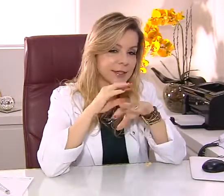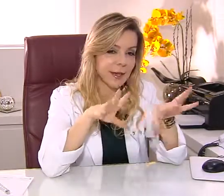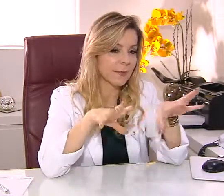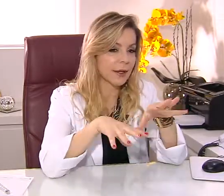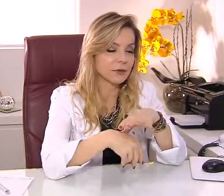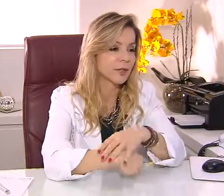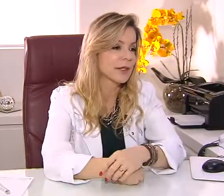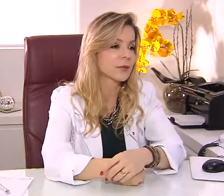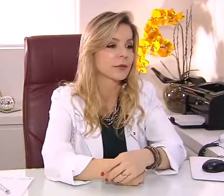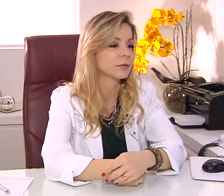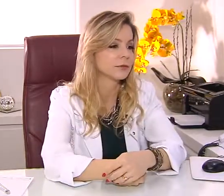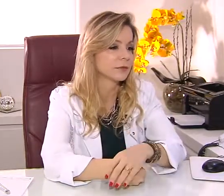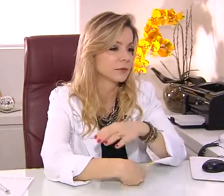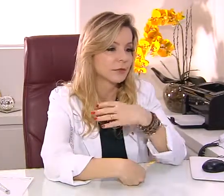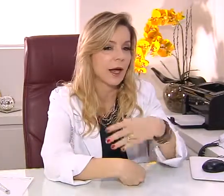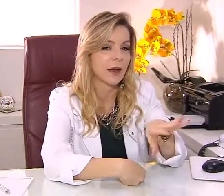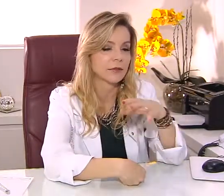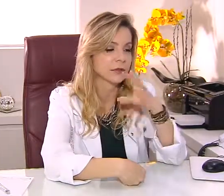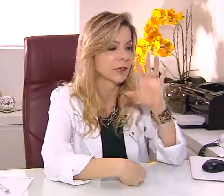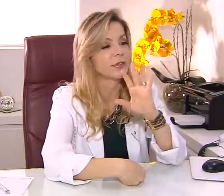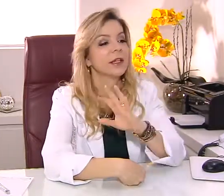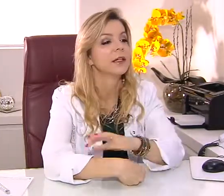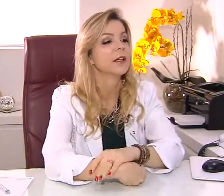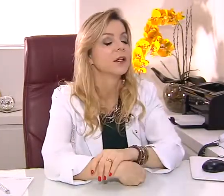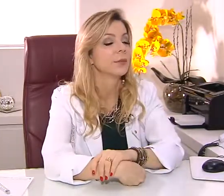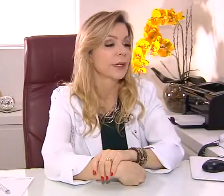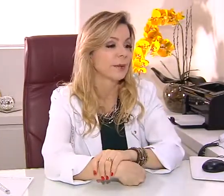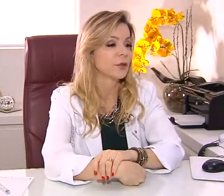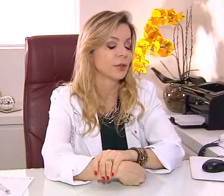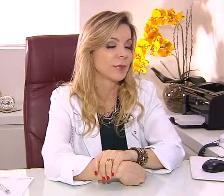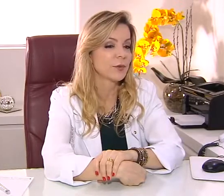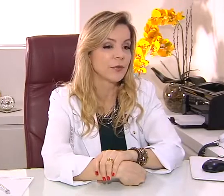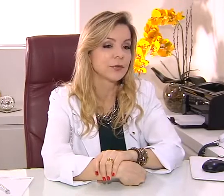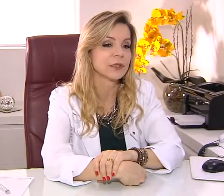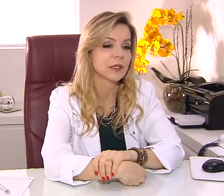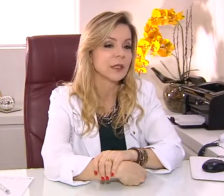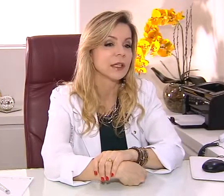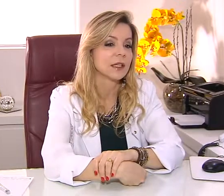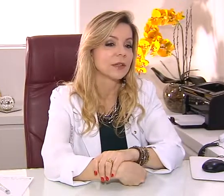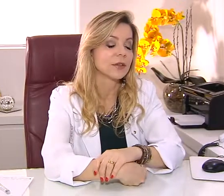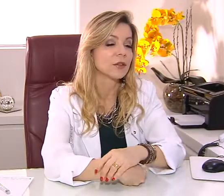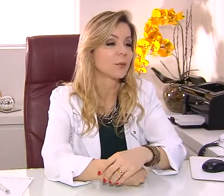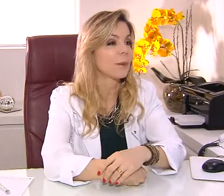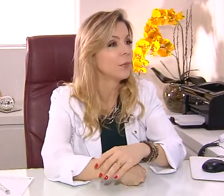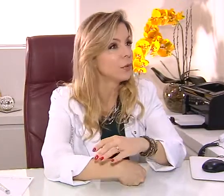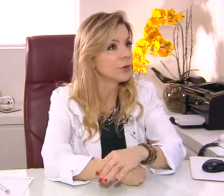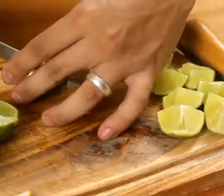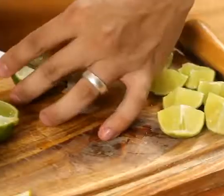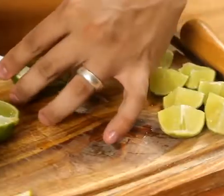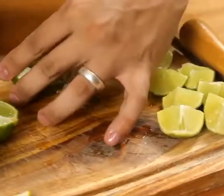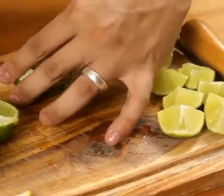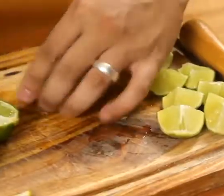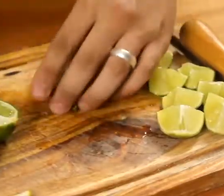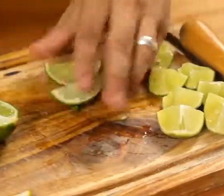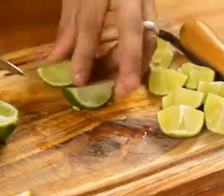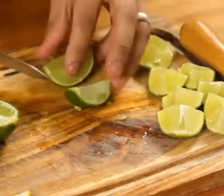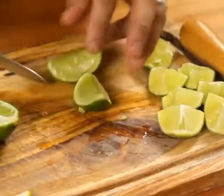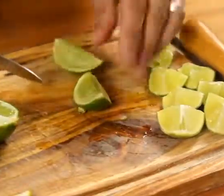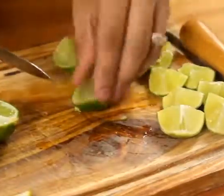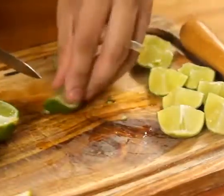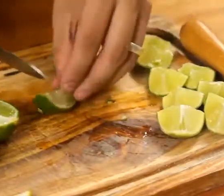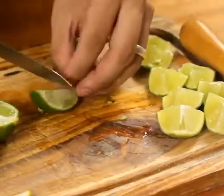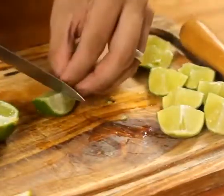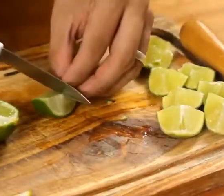como se tivesse queimado mesmo com água, com café. Uma queimadura mais profunda. Então tem que tomar muito cuidado. Tem